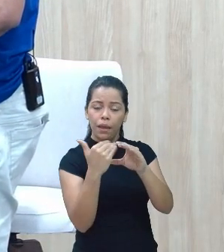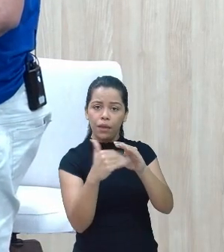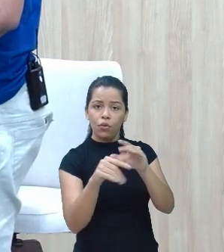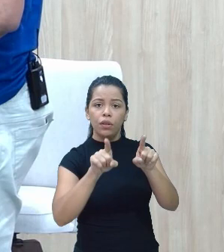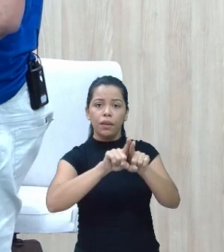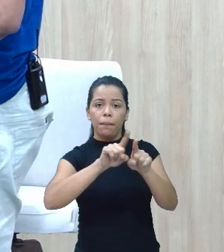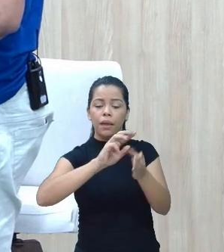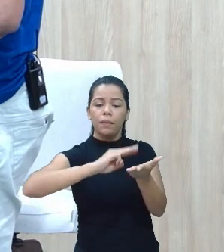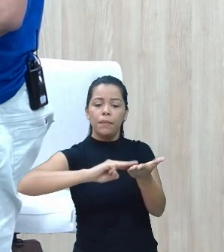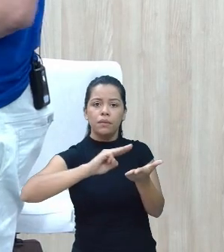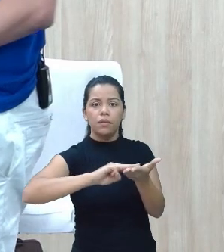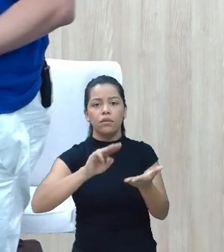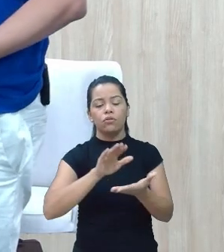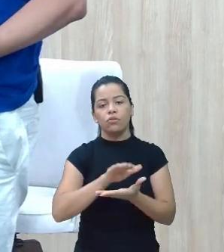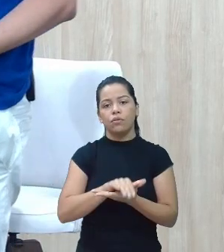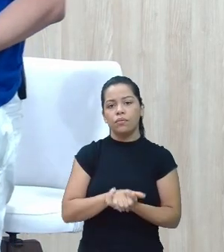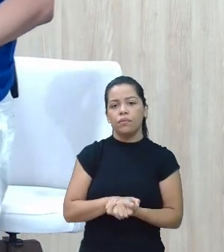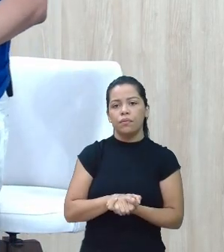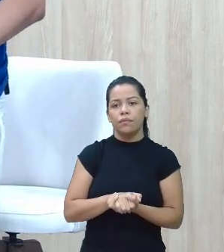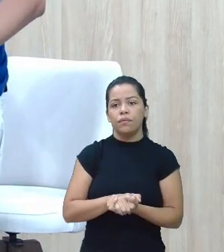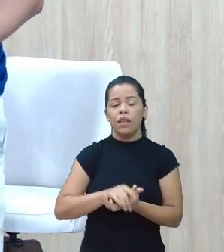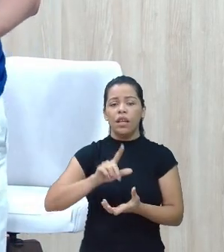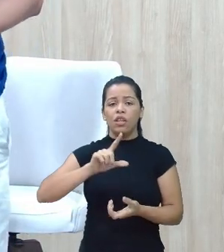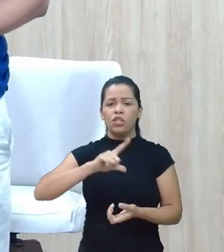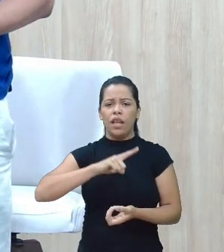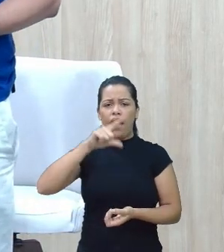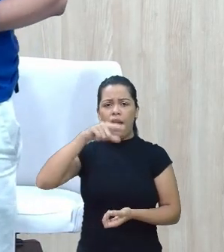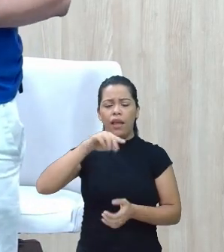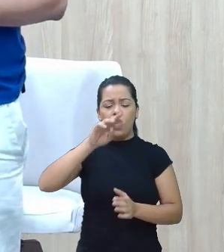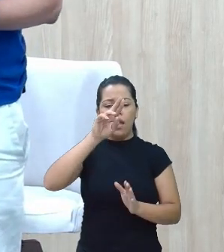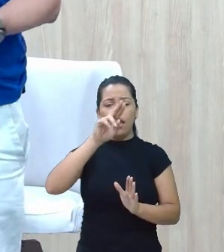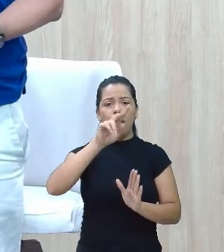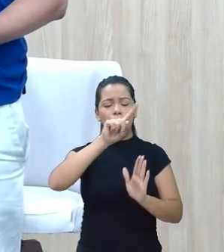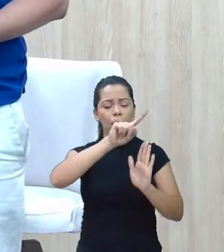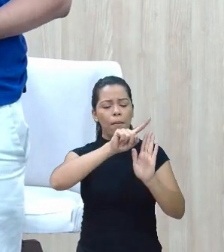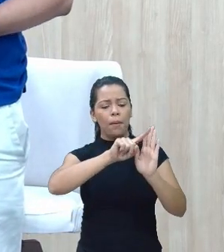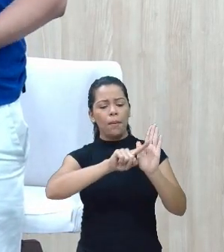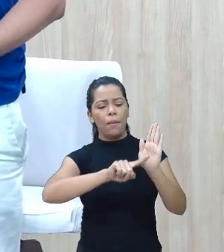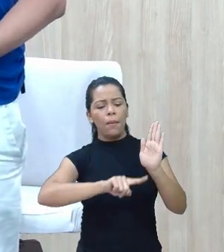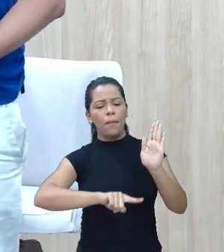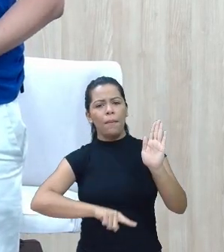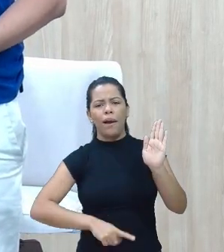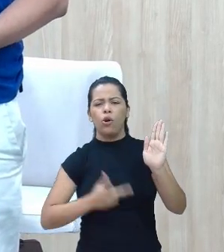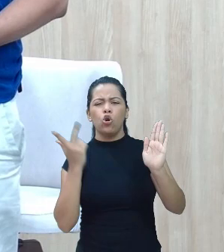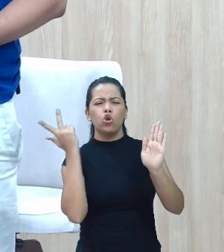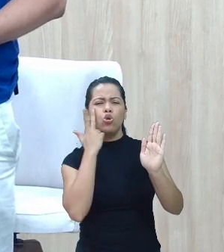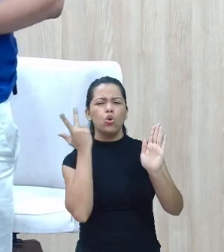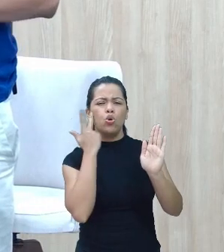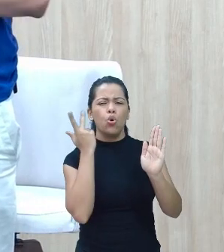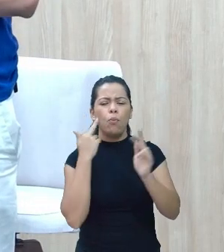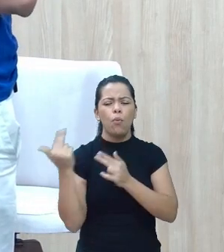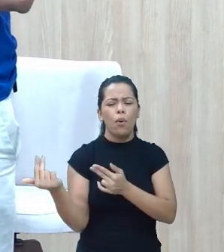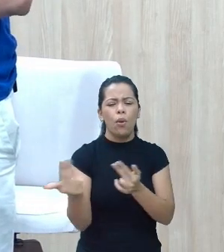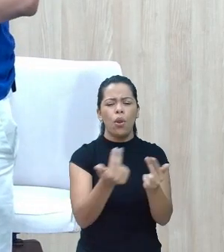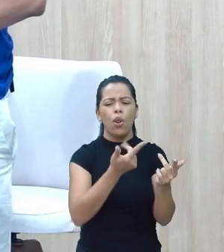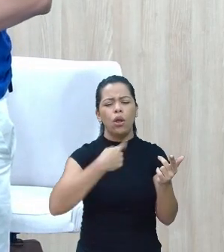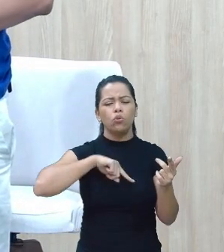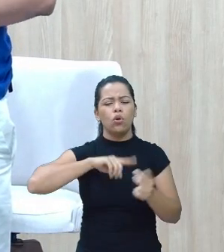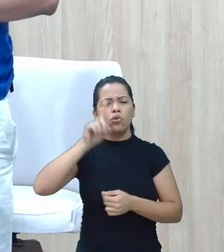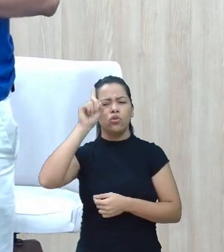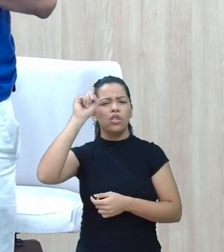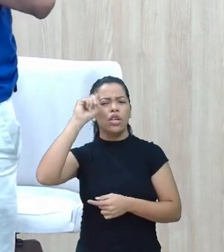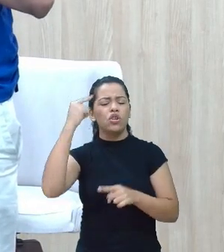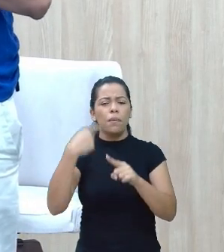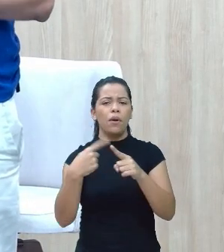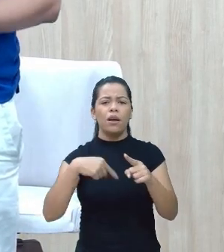destacar, temos uma lista, certo? E lista é uma coisa muito comum no nosso dia a dia, porque a gente faz a lista de compra, a gente